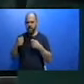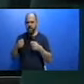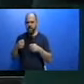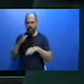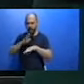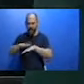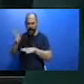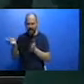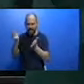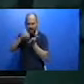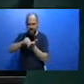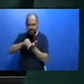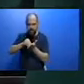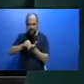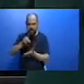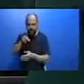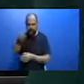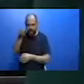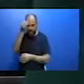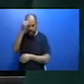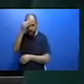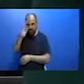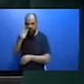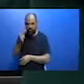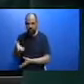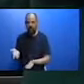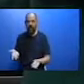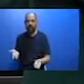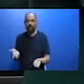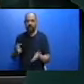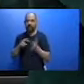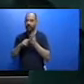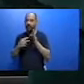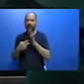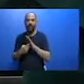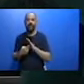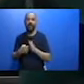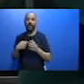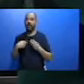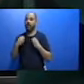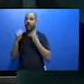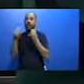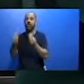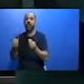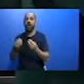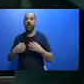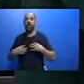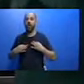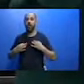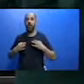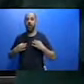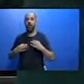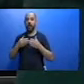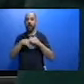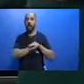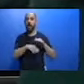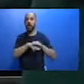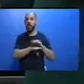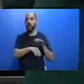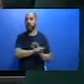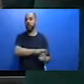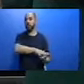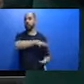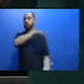coisa já gravei já entendi significa o que eu tenho que tomar roupa não precisa ficar aguardando